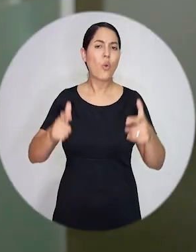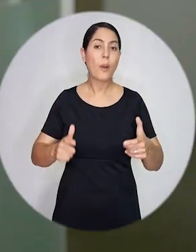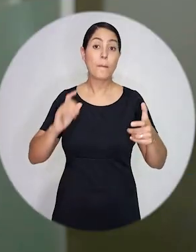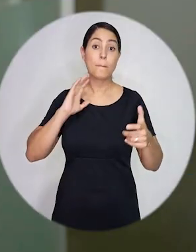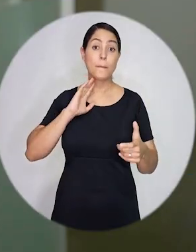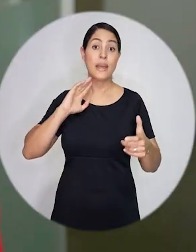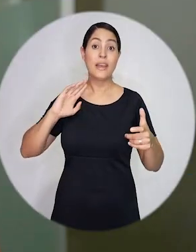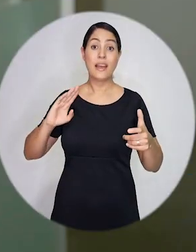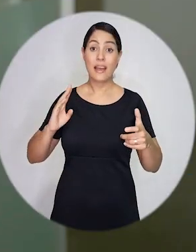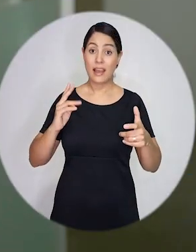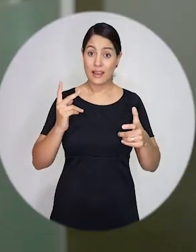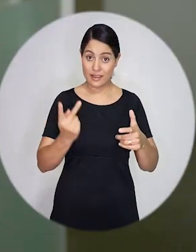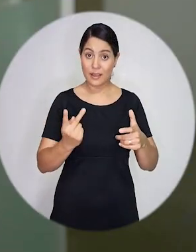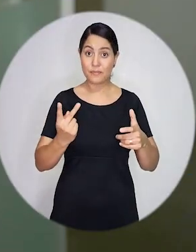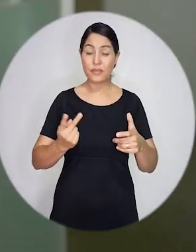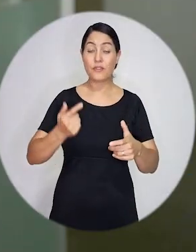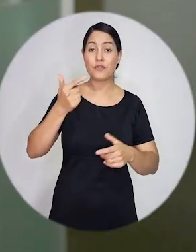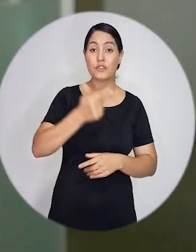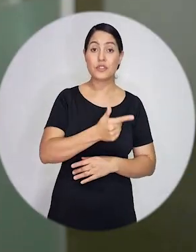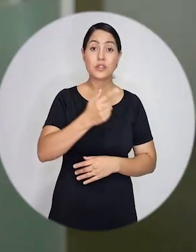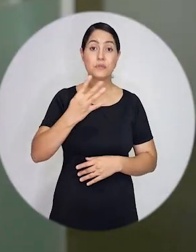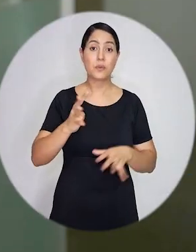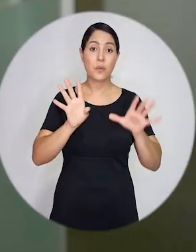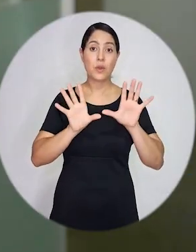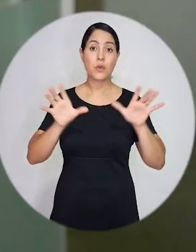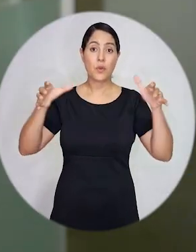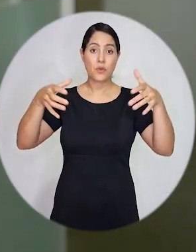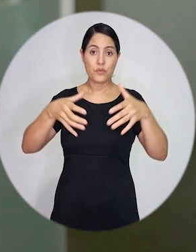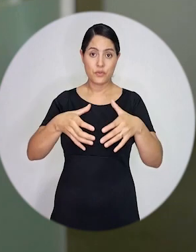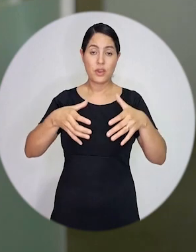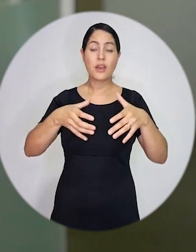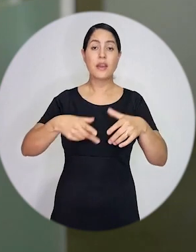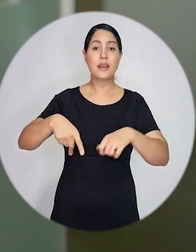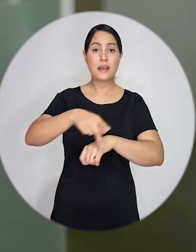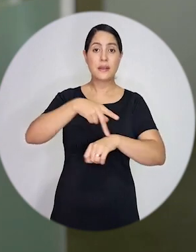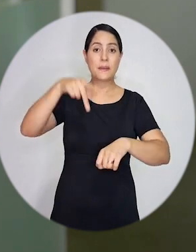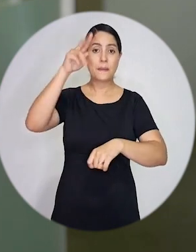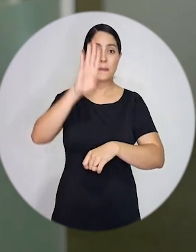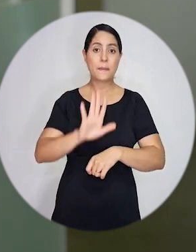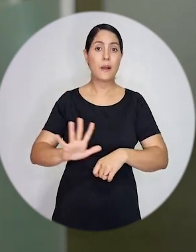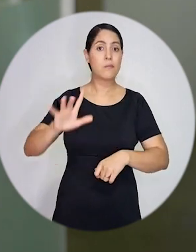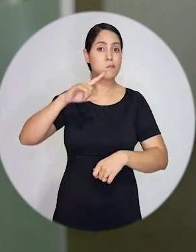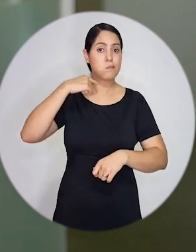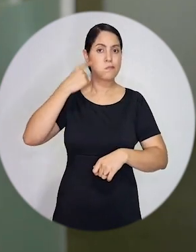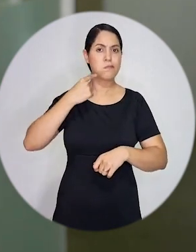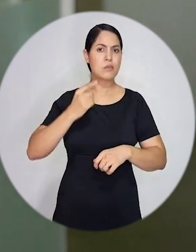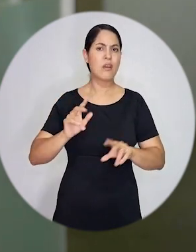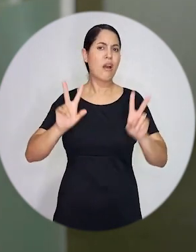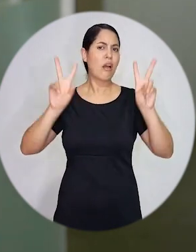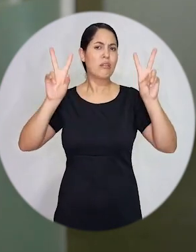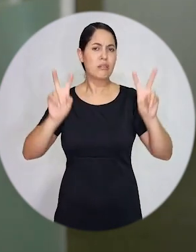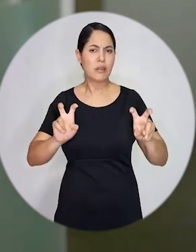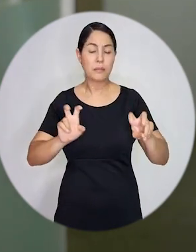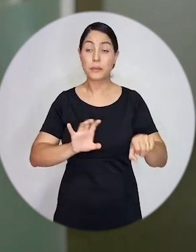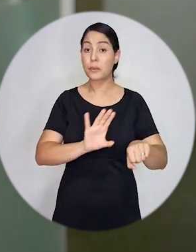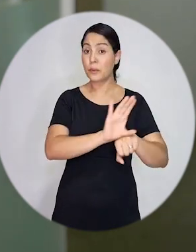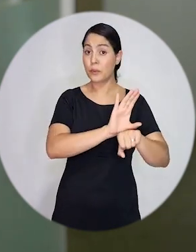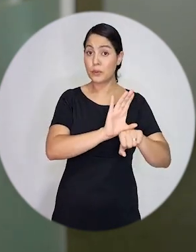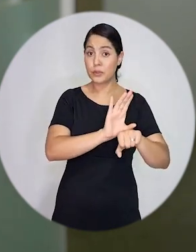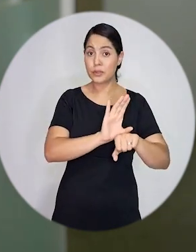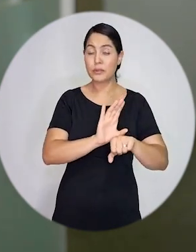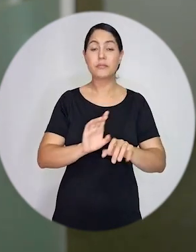Aconteceu em Belo Horizonte a 24ª Conferência Nacional da Advocacia Brasileira, com o tema